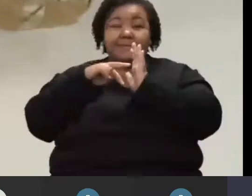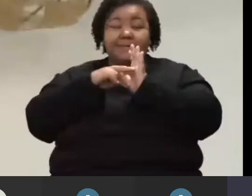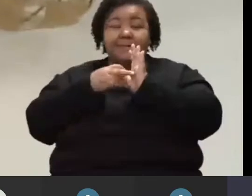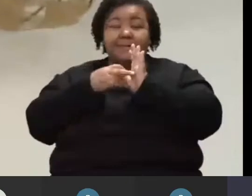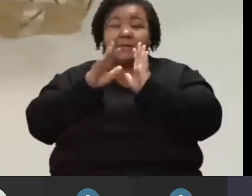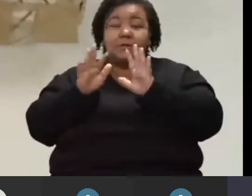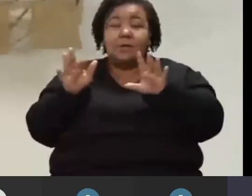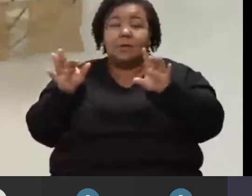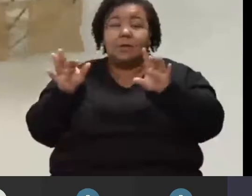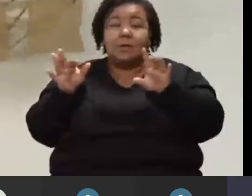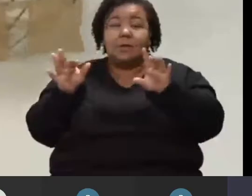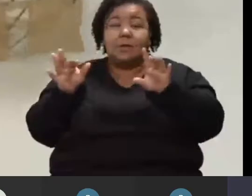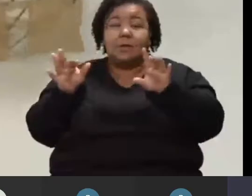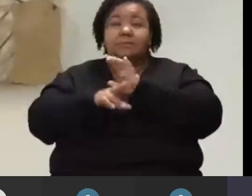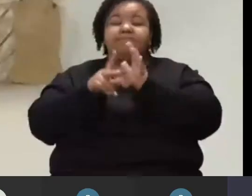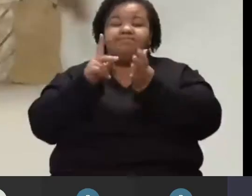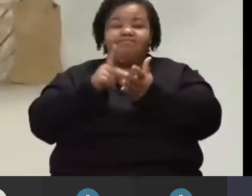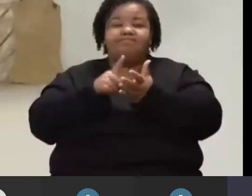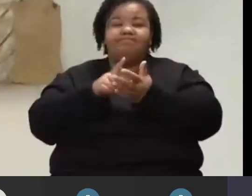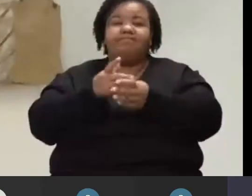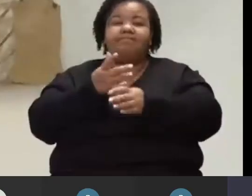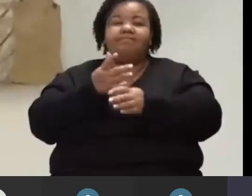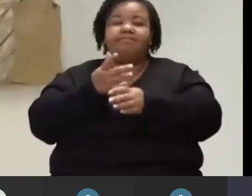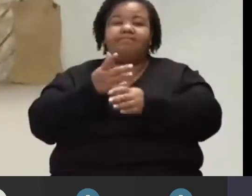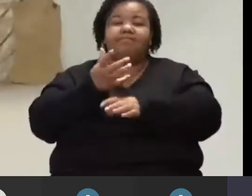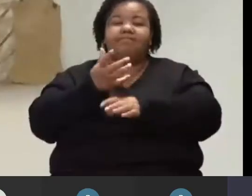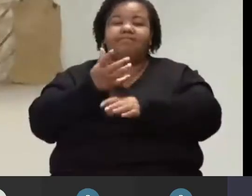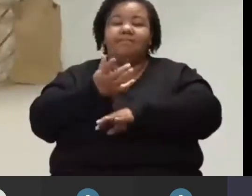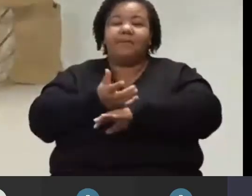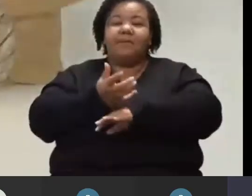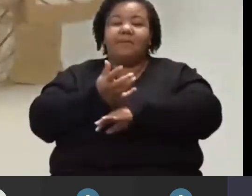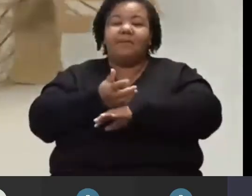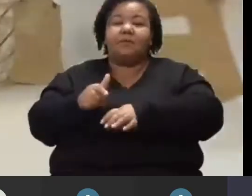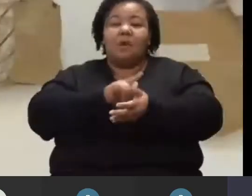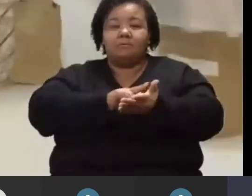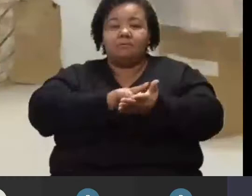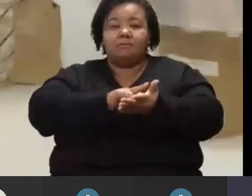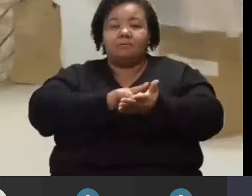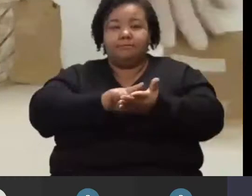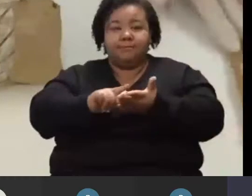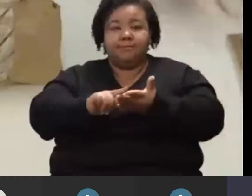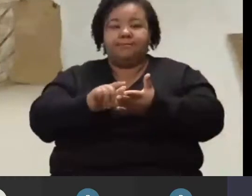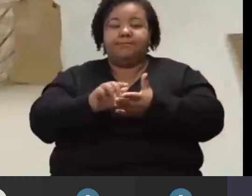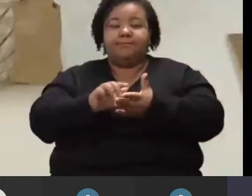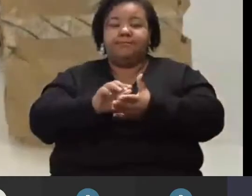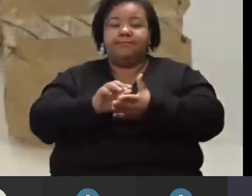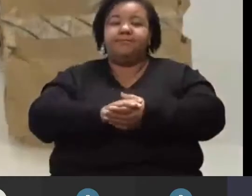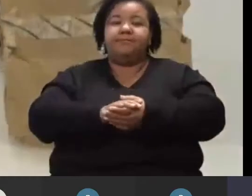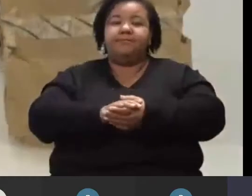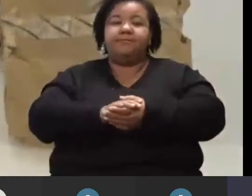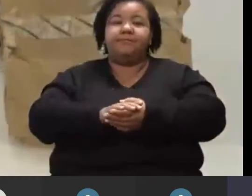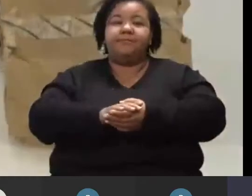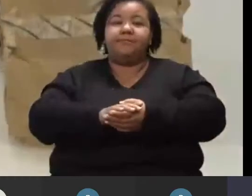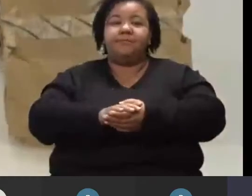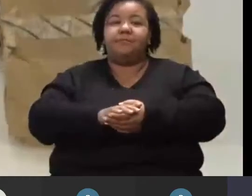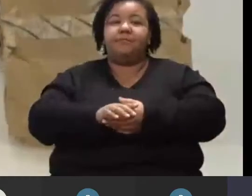indicador para nos mostrar se realmente o material foi esterilizado ou não. Então, nós temos o nosso meio de cultura está